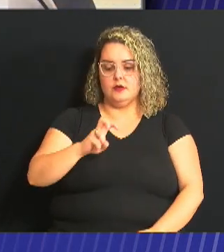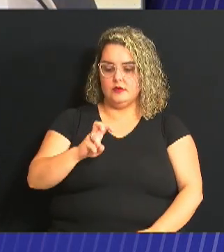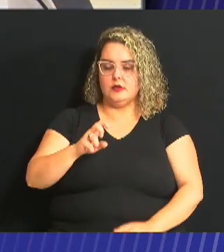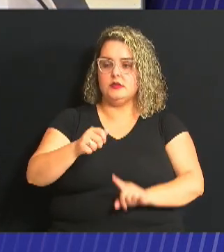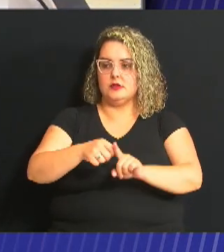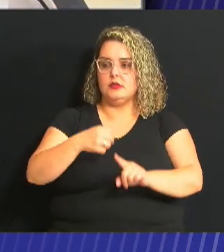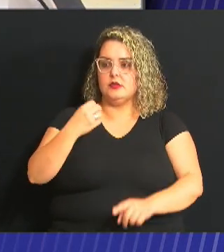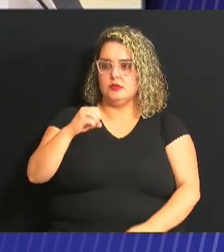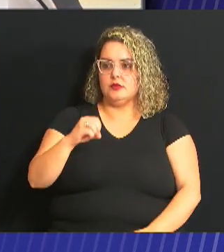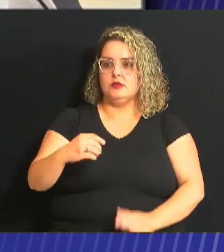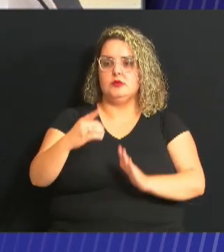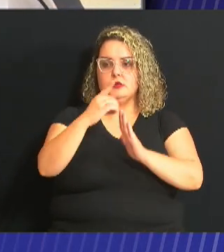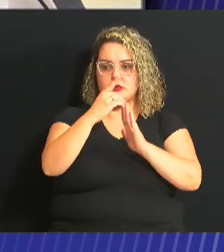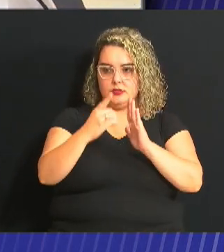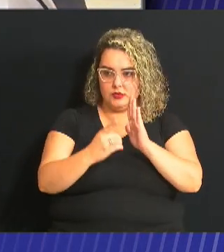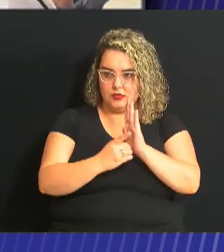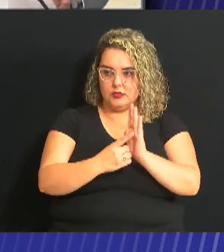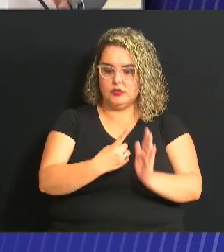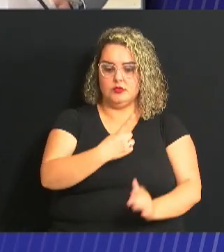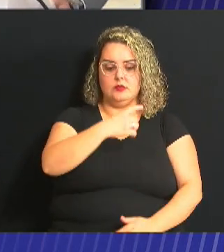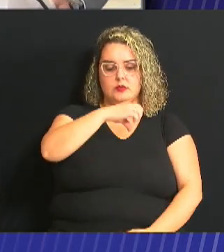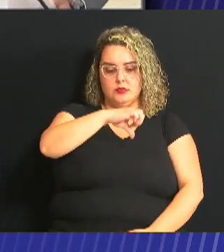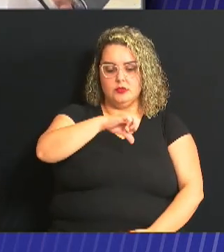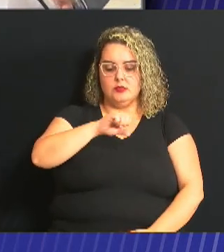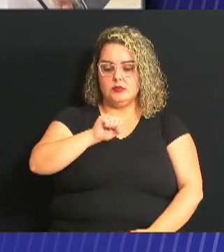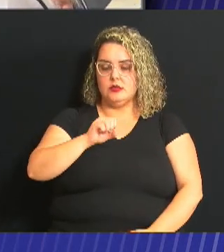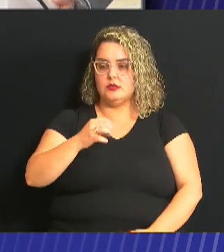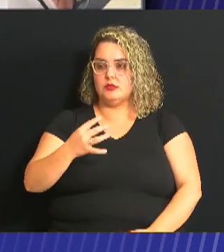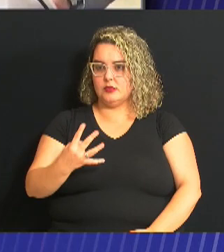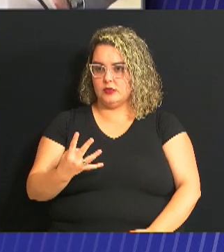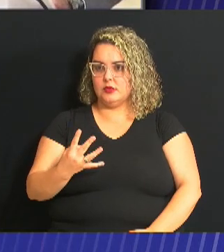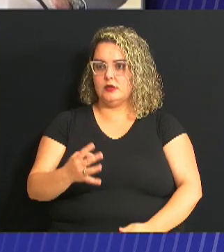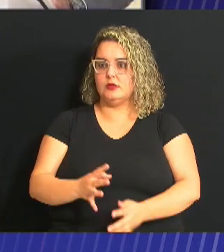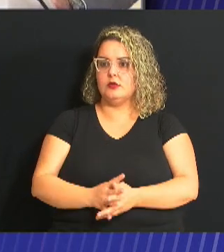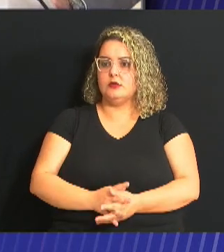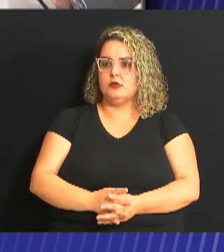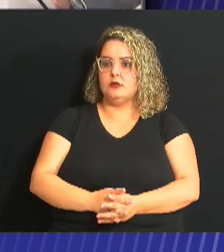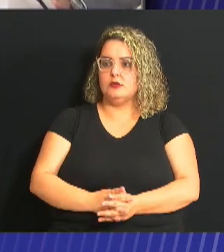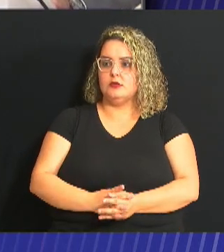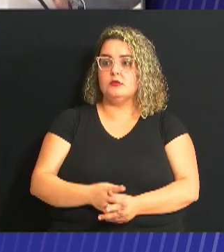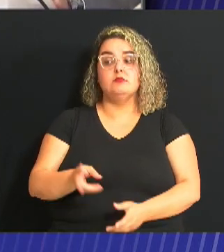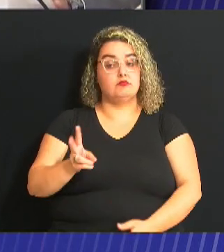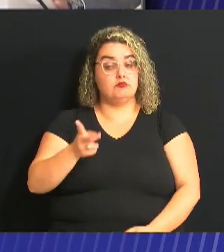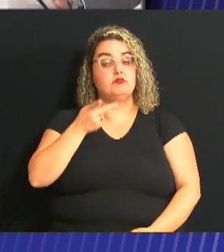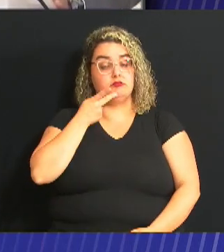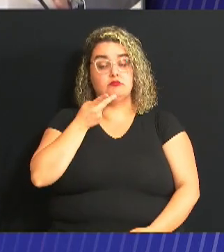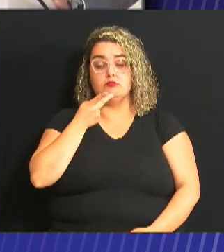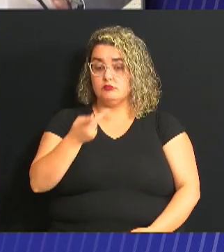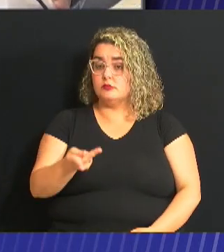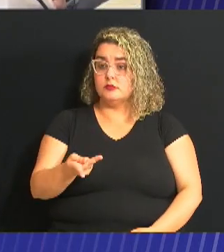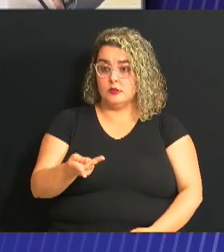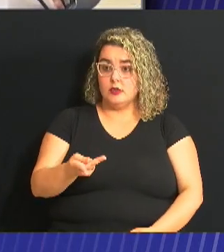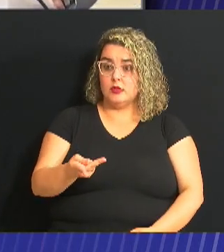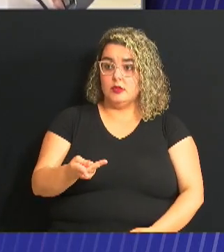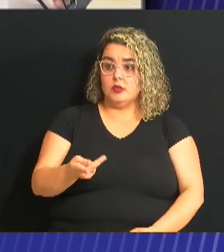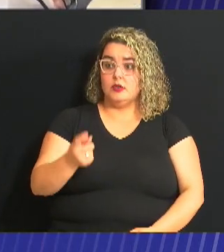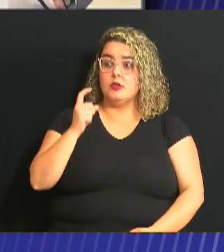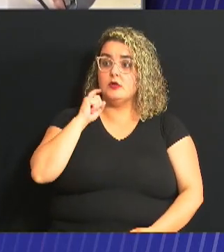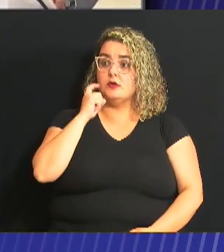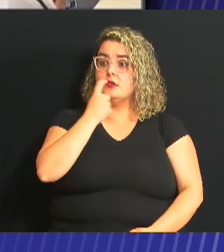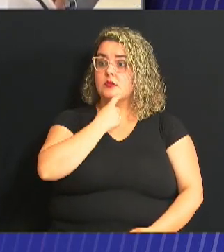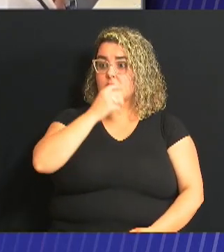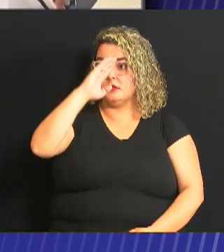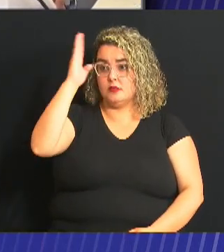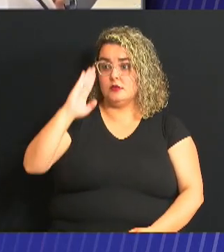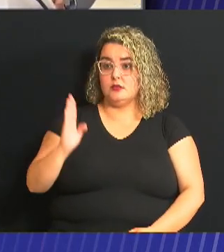do decreto de 1884. E eu sempre digo que o dentista brasileiro, se não é o melhor,